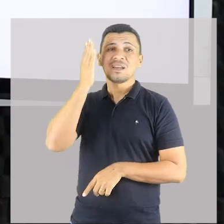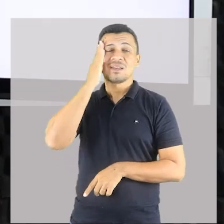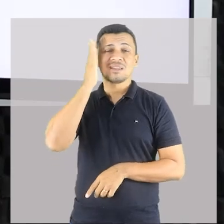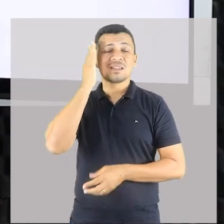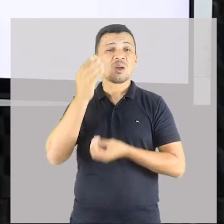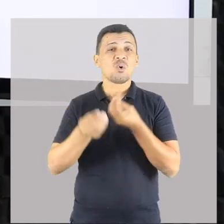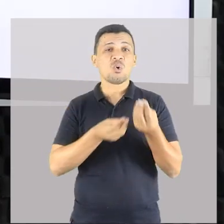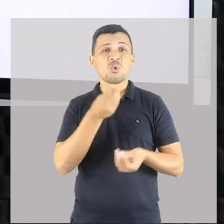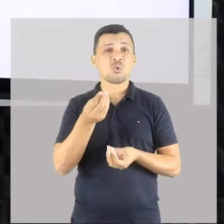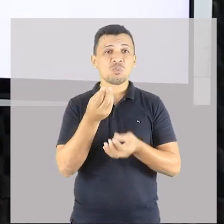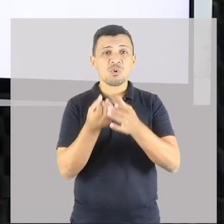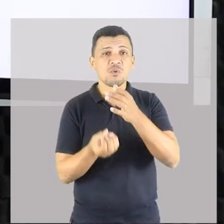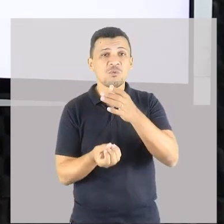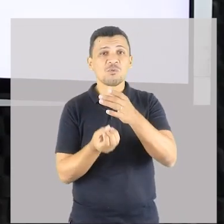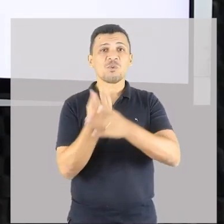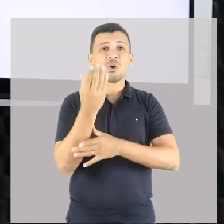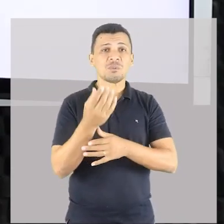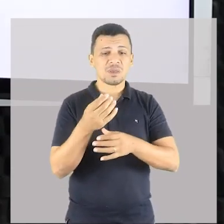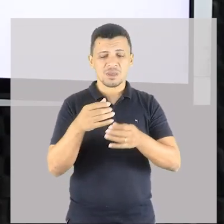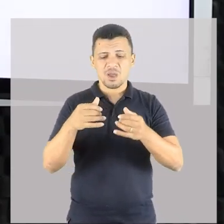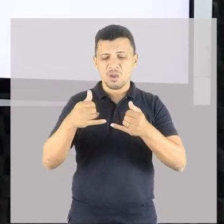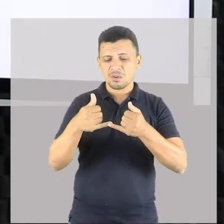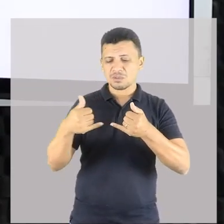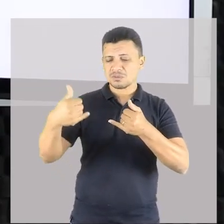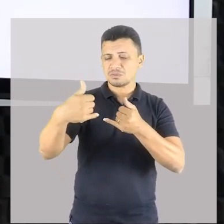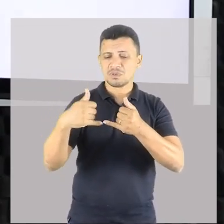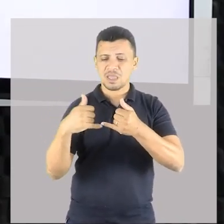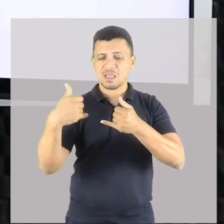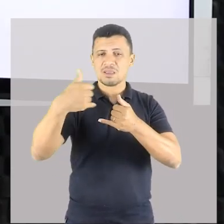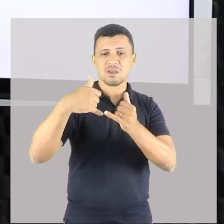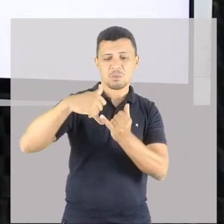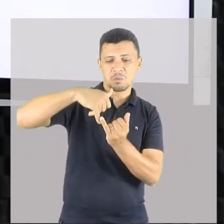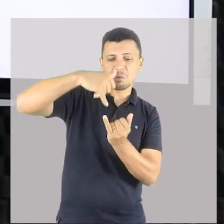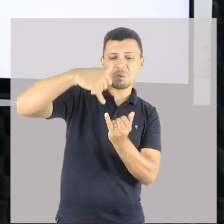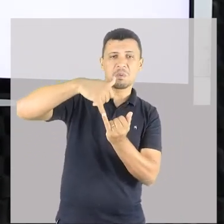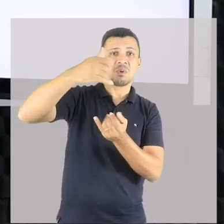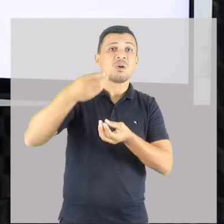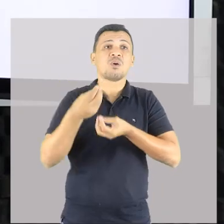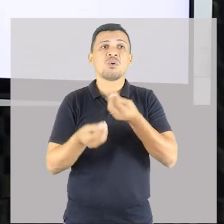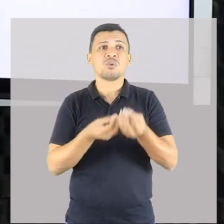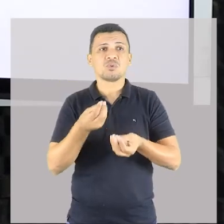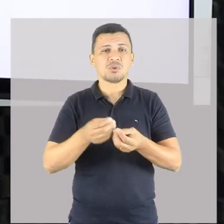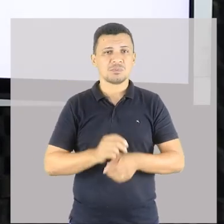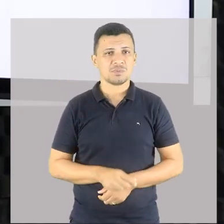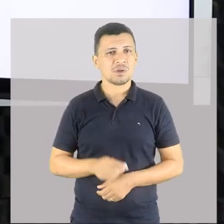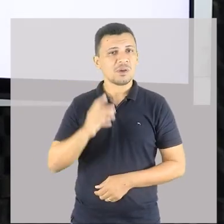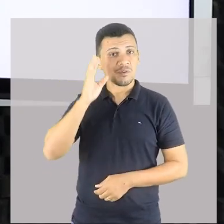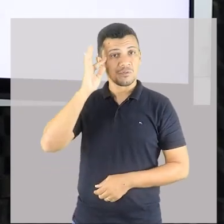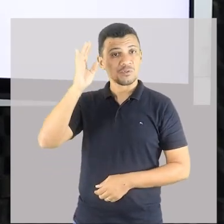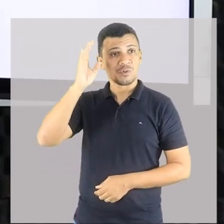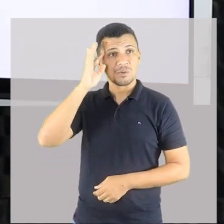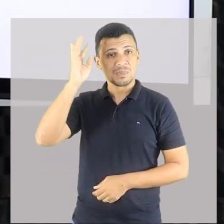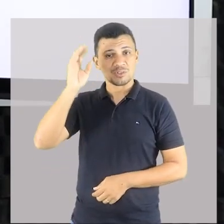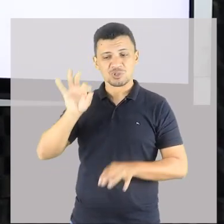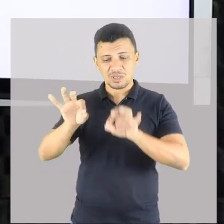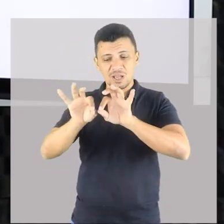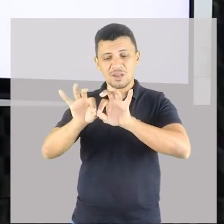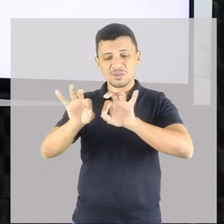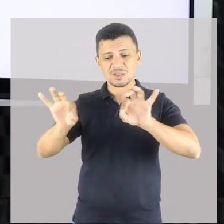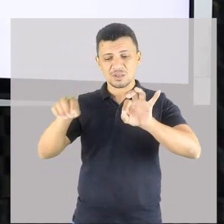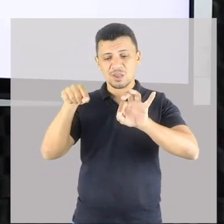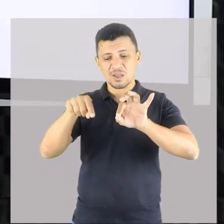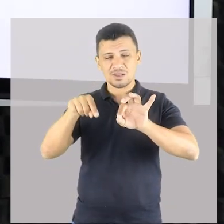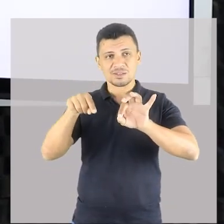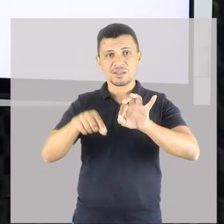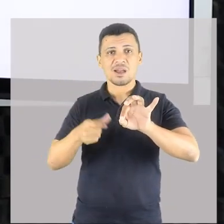de campo se formam quando um fio ele é percorrido por corrente. Gente, vamos imaginar que isso aqui é um pedacinho de fio e está passando